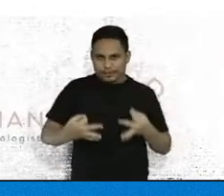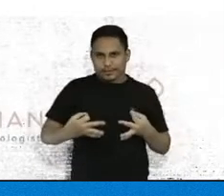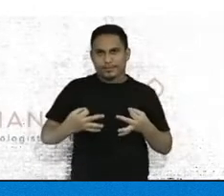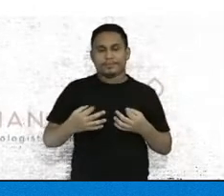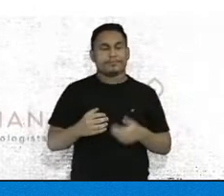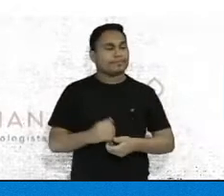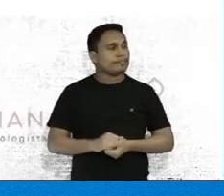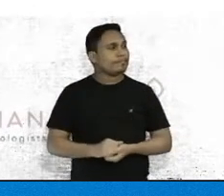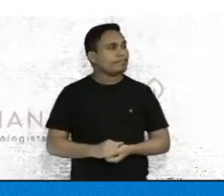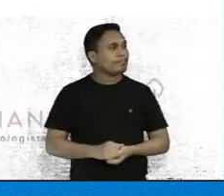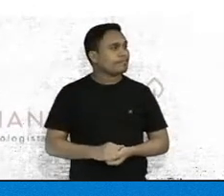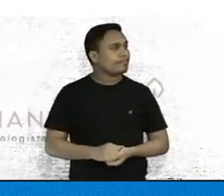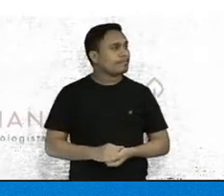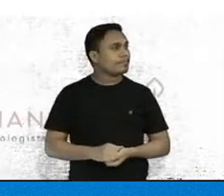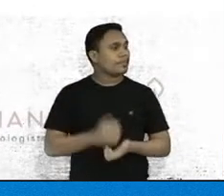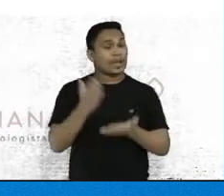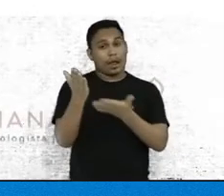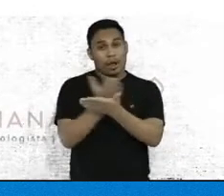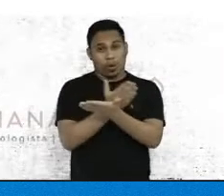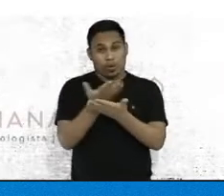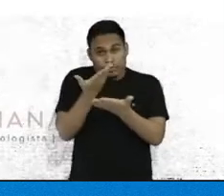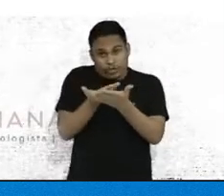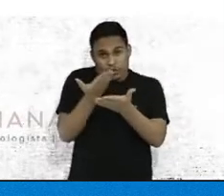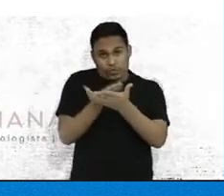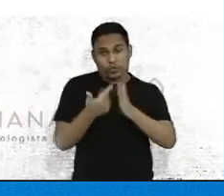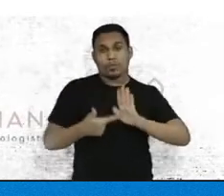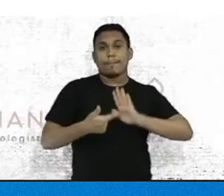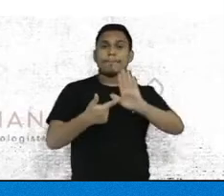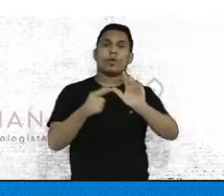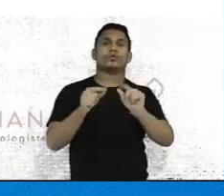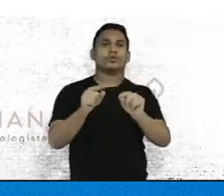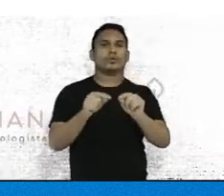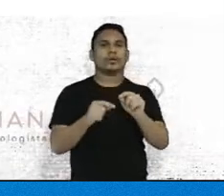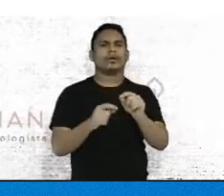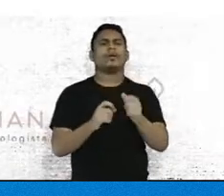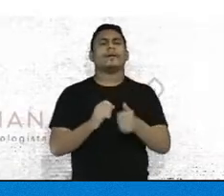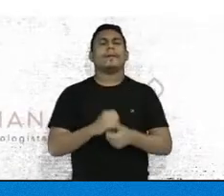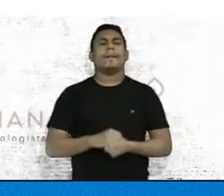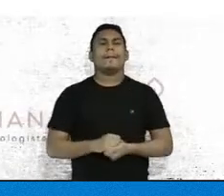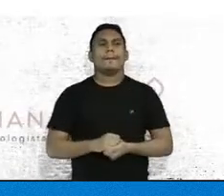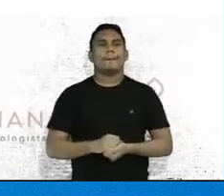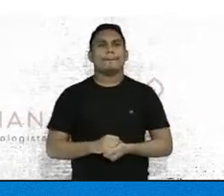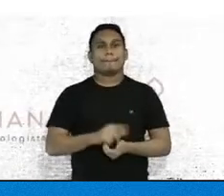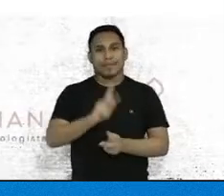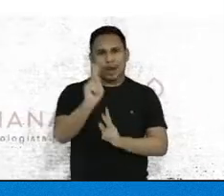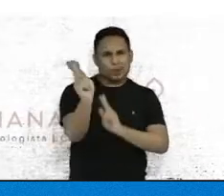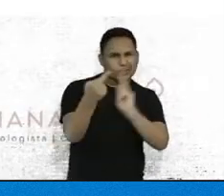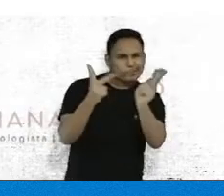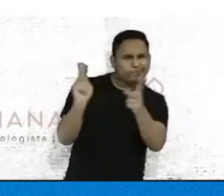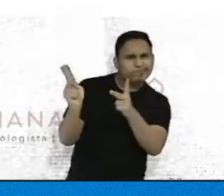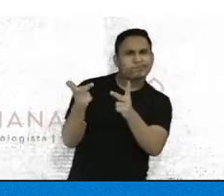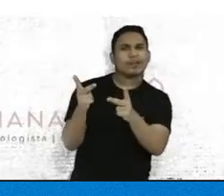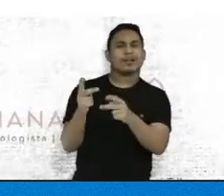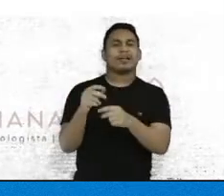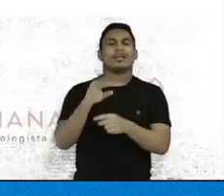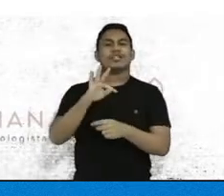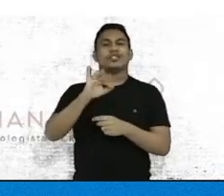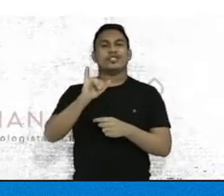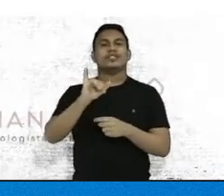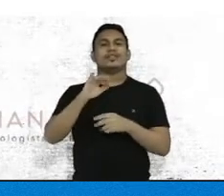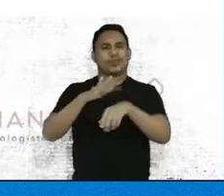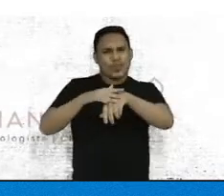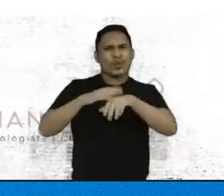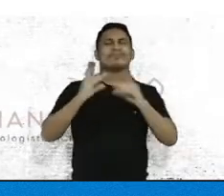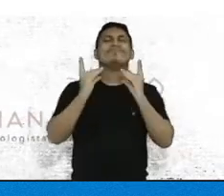Alguns estudos demonstram maior frequência de tiroidite autoimune em pacientes com câncer de mama. Alguns